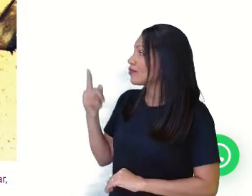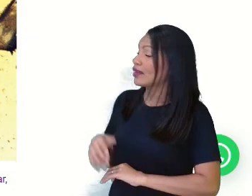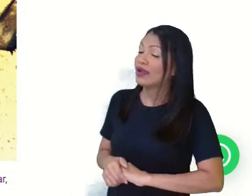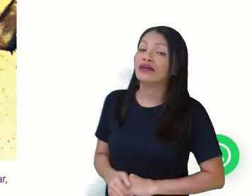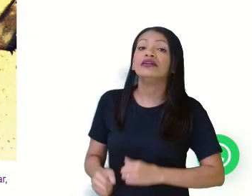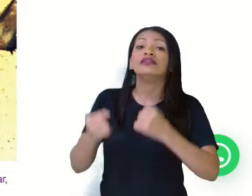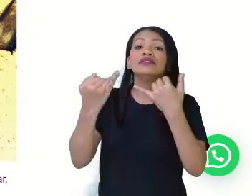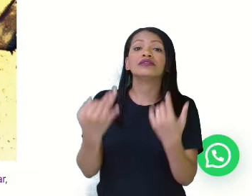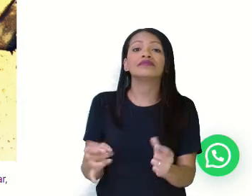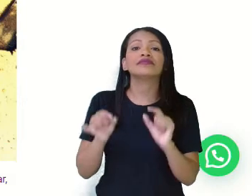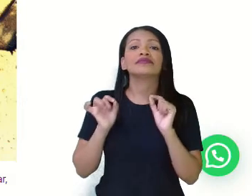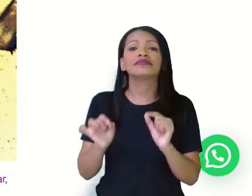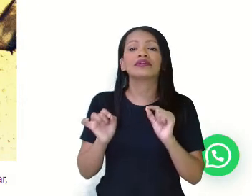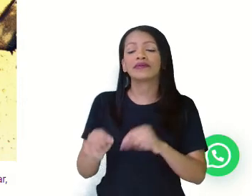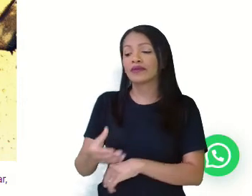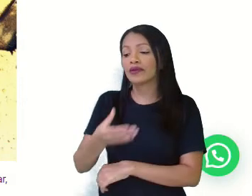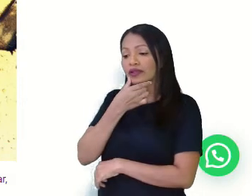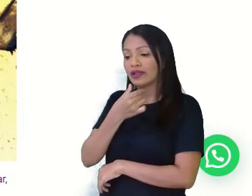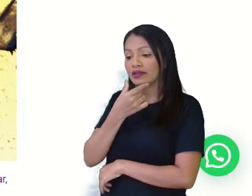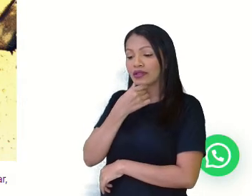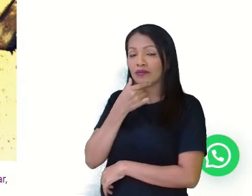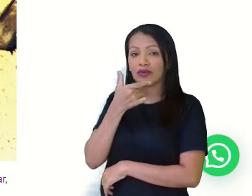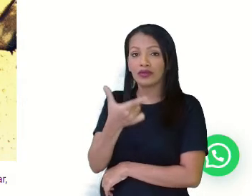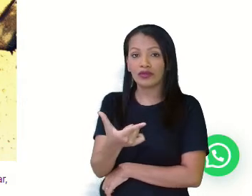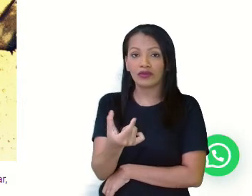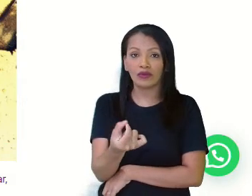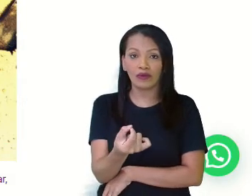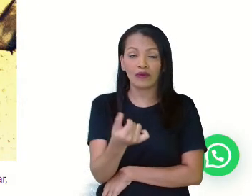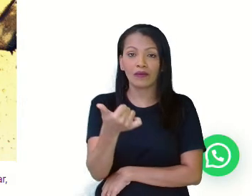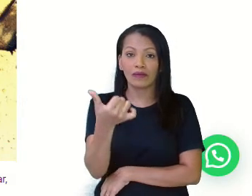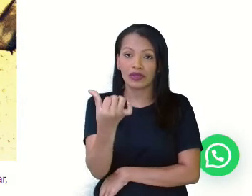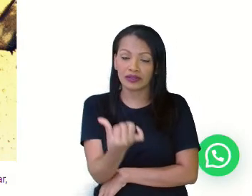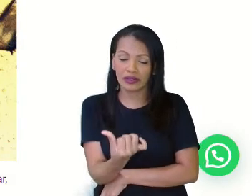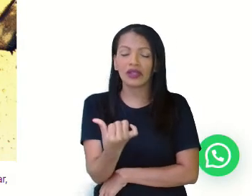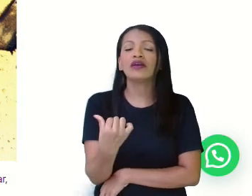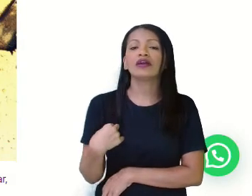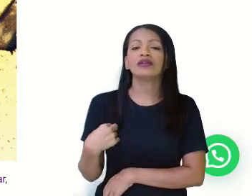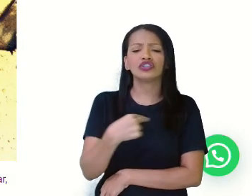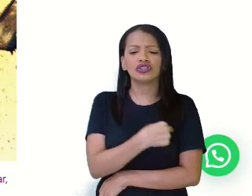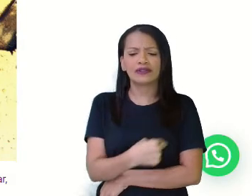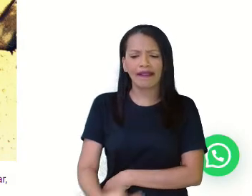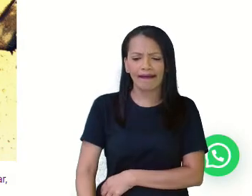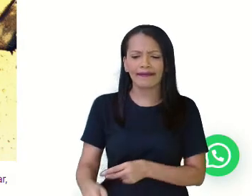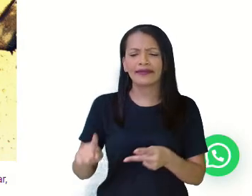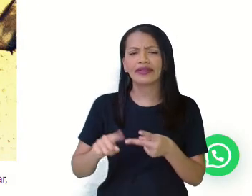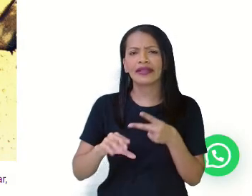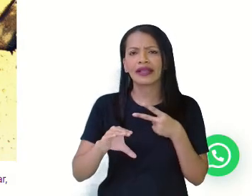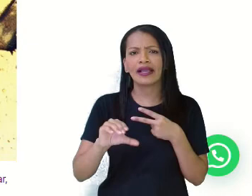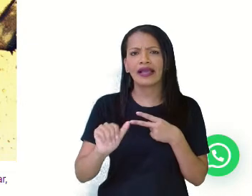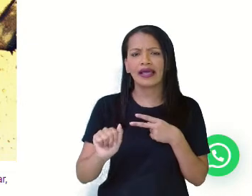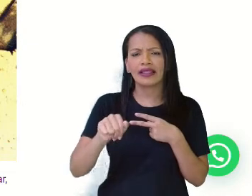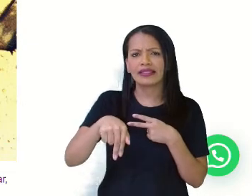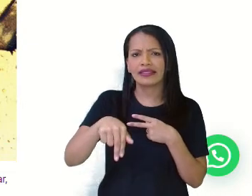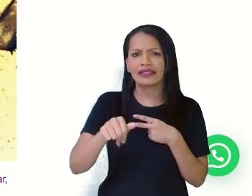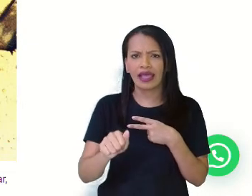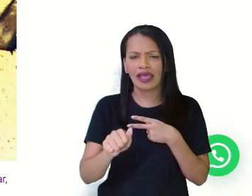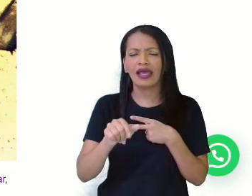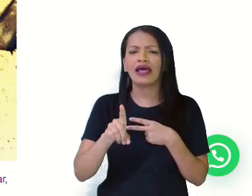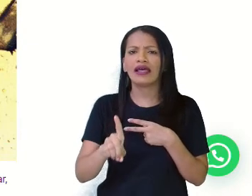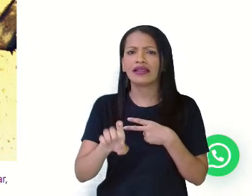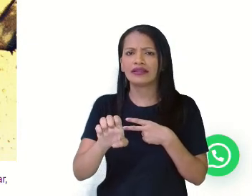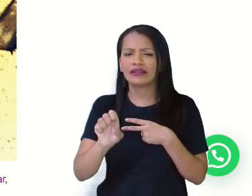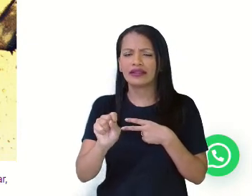seguinte: em dezembro de 2016, cientistas chineses e canadenses encontraram uma peça de âmbar, um